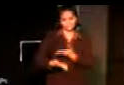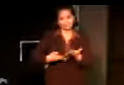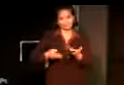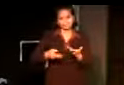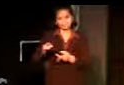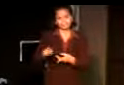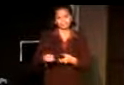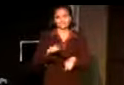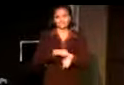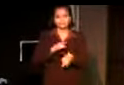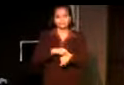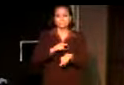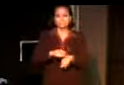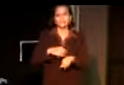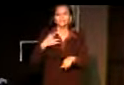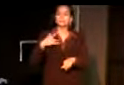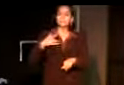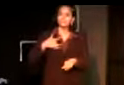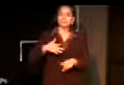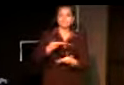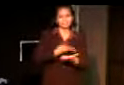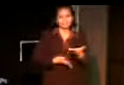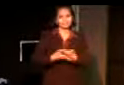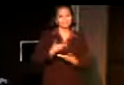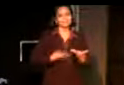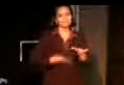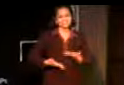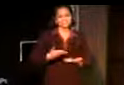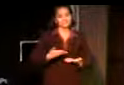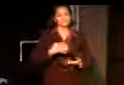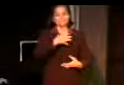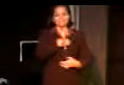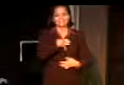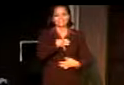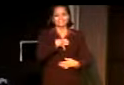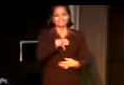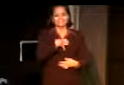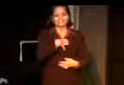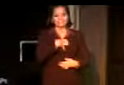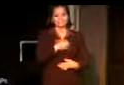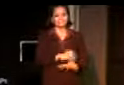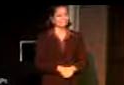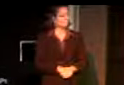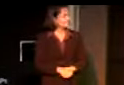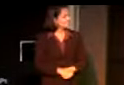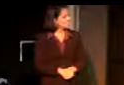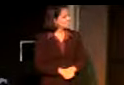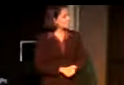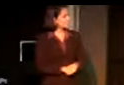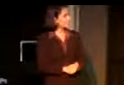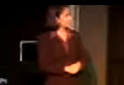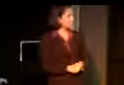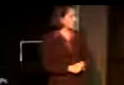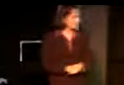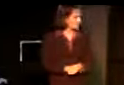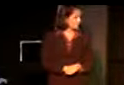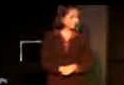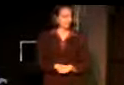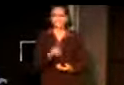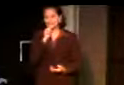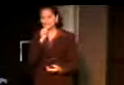nos momentos em que a sua miséria possa falar dentro de você mais alto do que a voz do Espírito vai estar